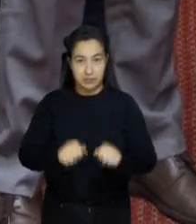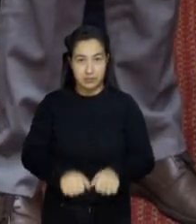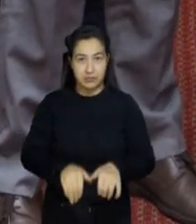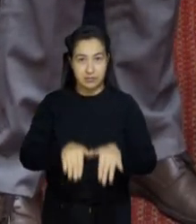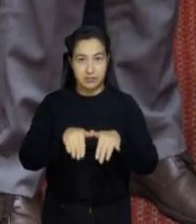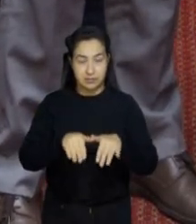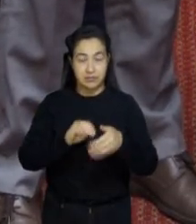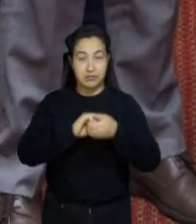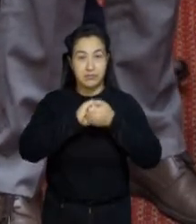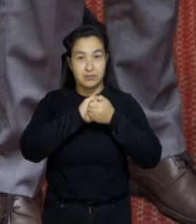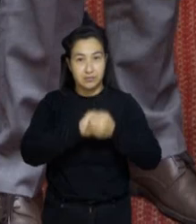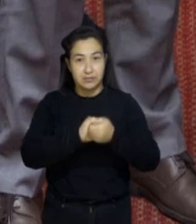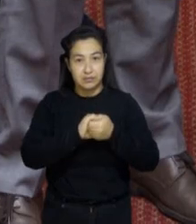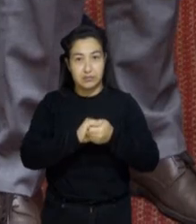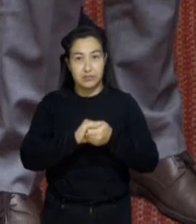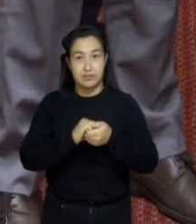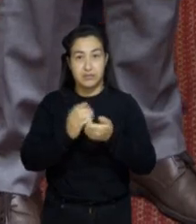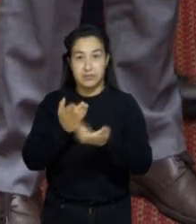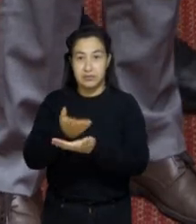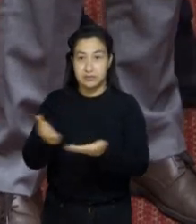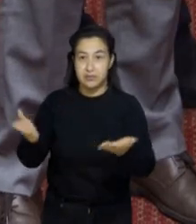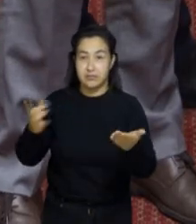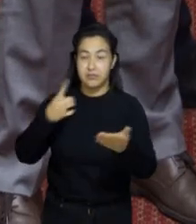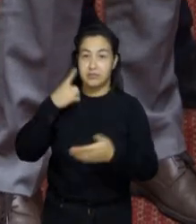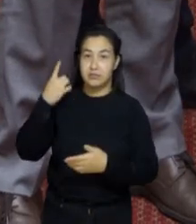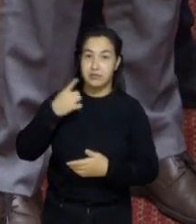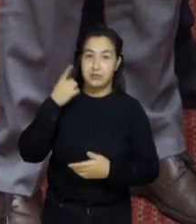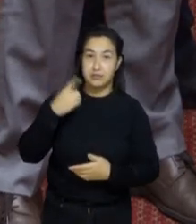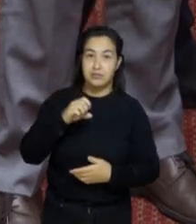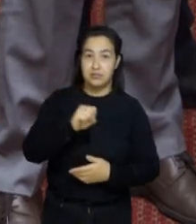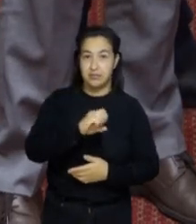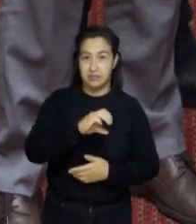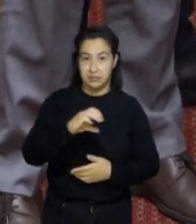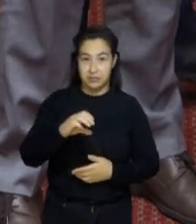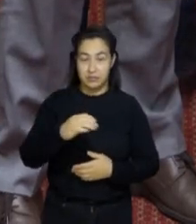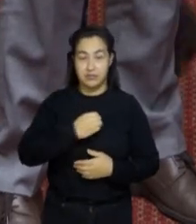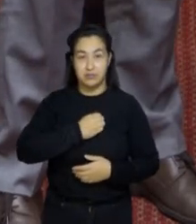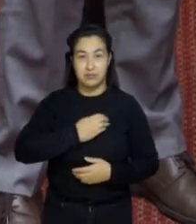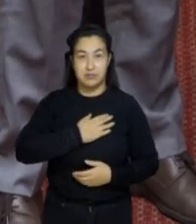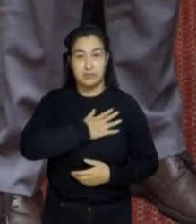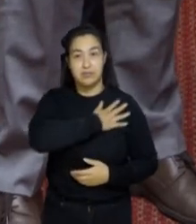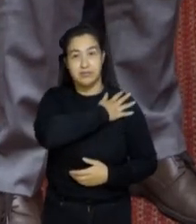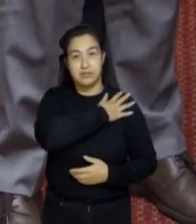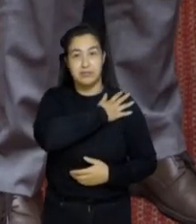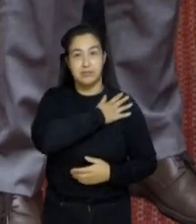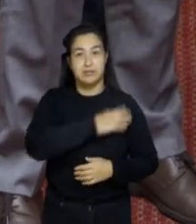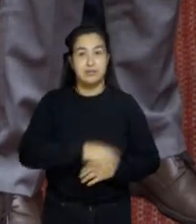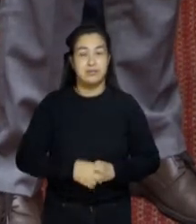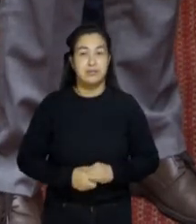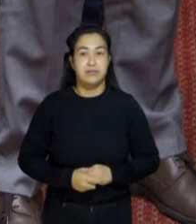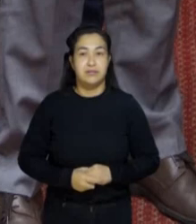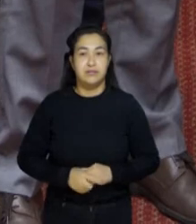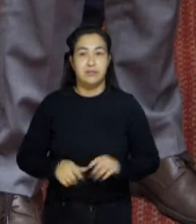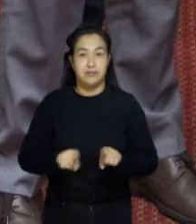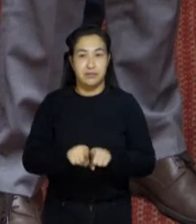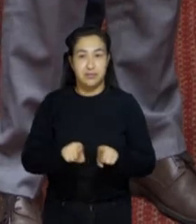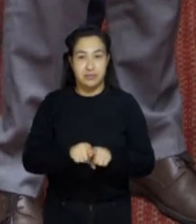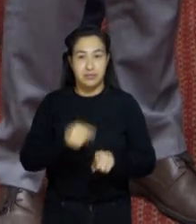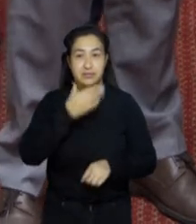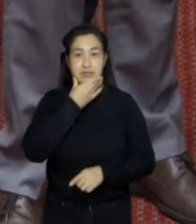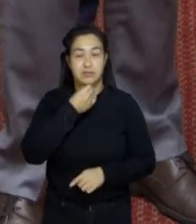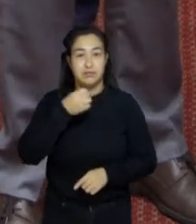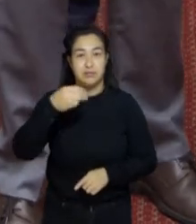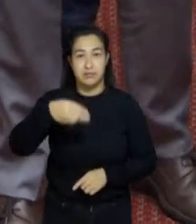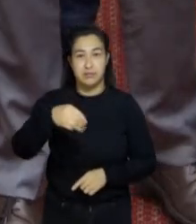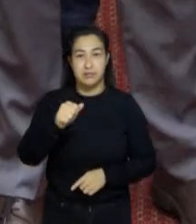um dos maiores deputados de Santa Catarina, nosso grande deputado Napoleão, pela homenagem, e Marcelo Petrelli,